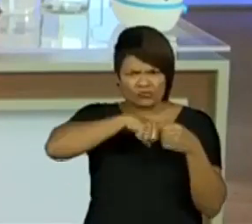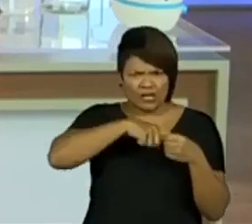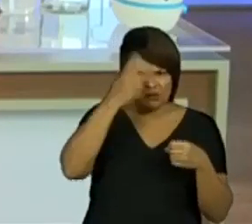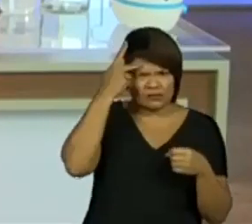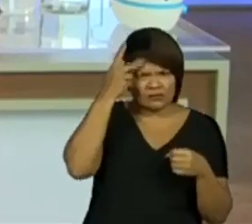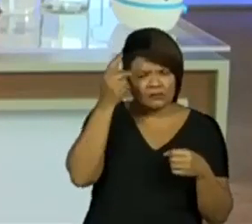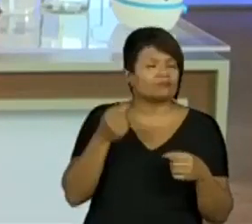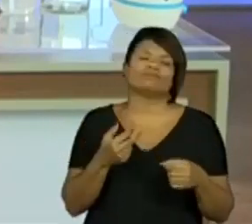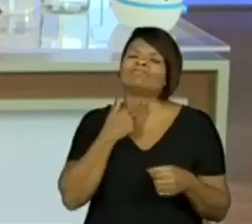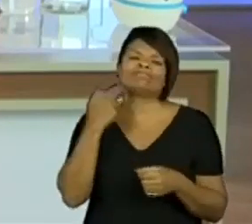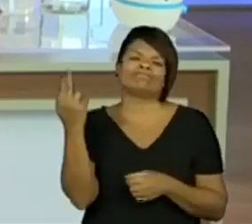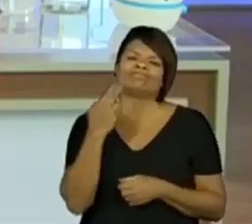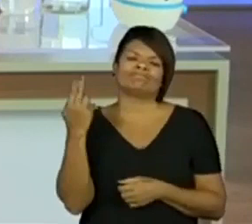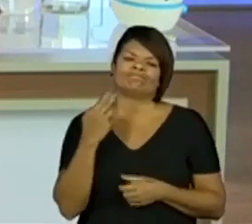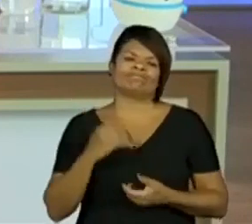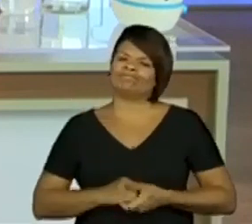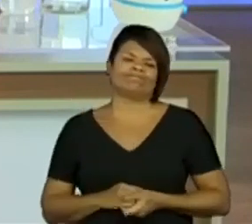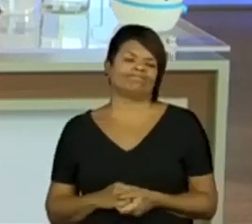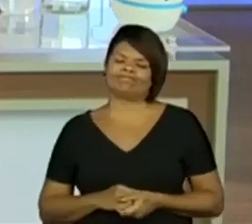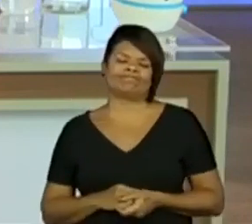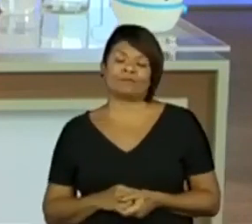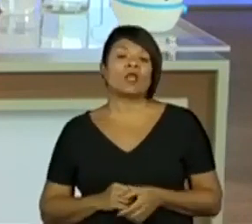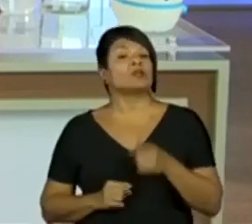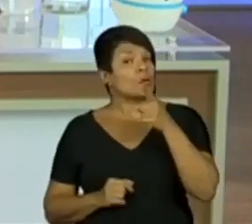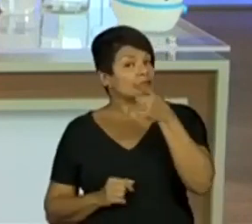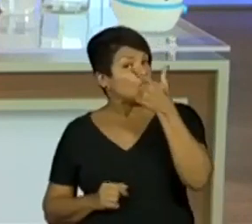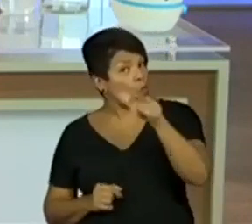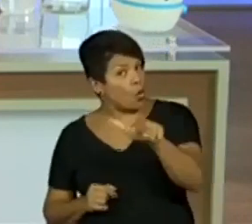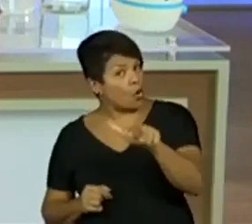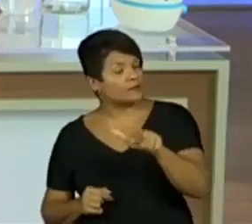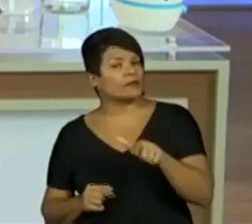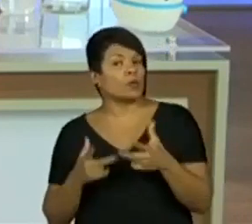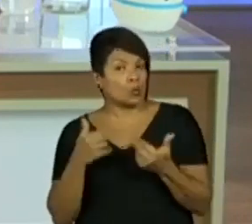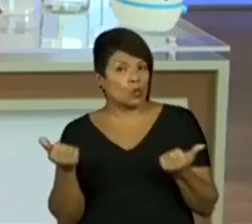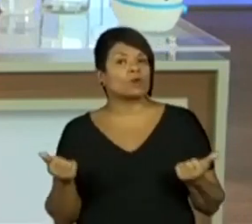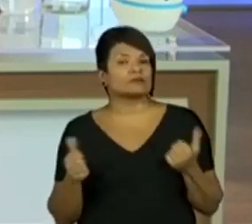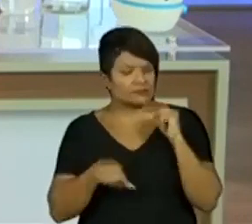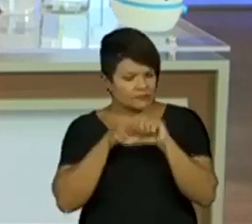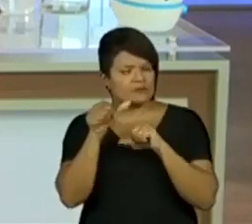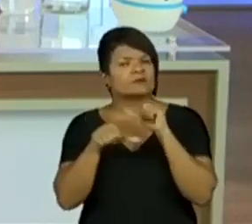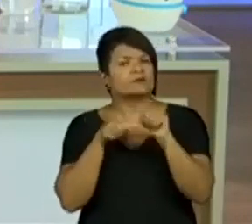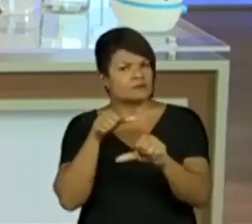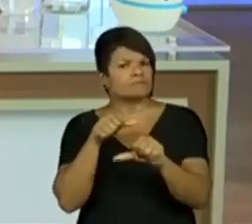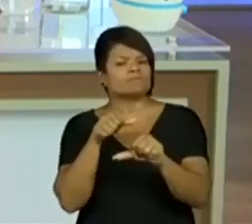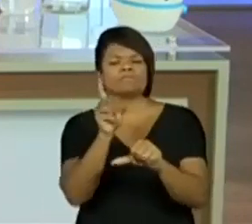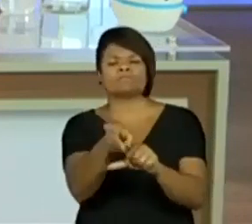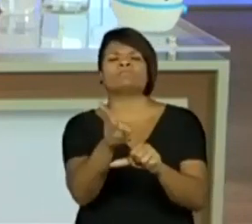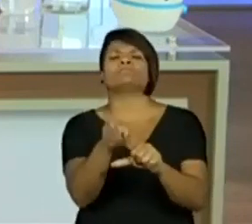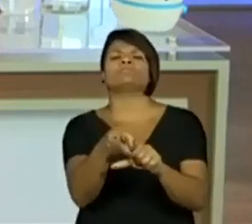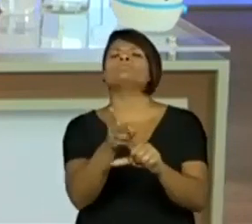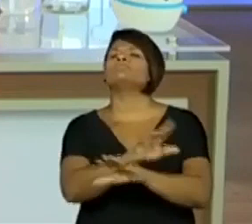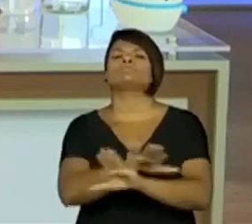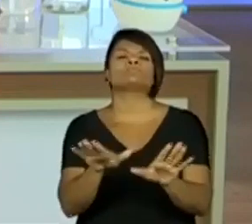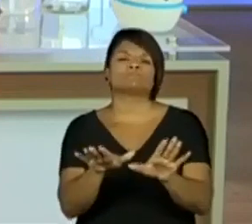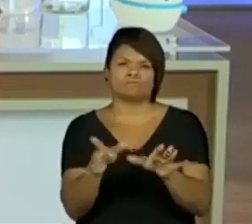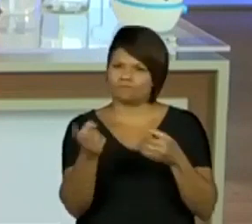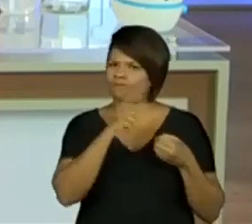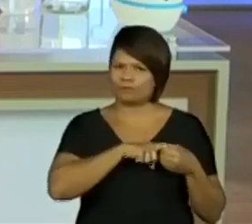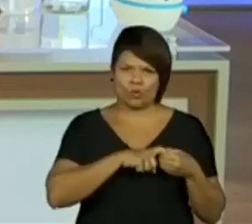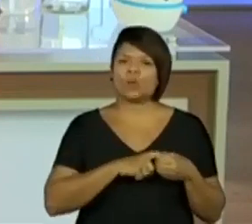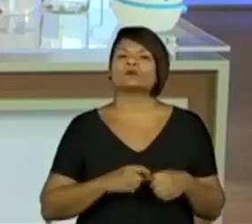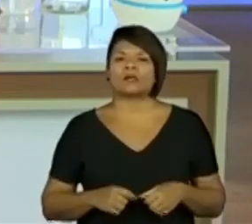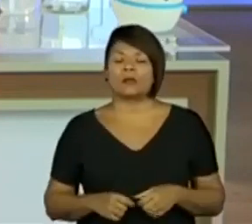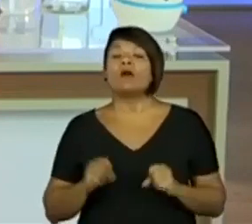reverter, tá? Então, esse é um outro detalhe importante que pode